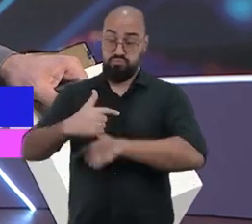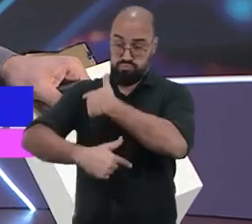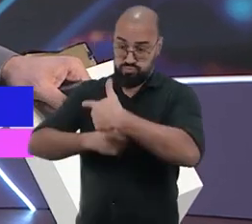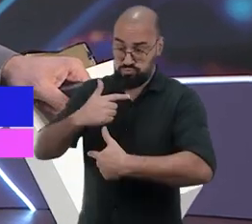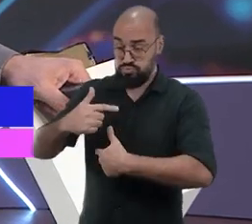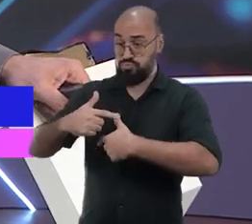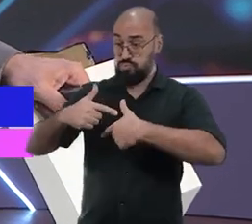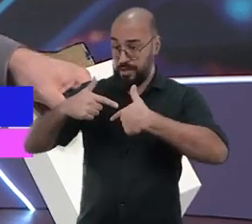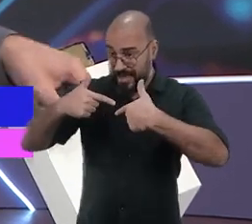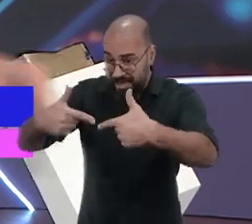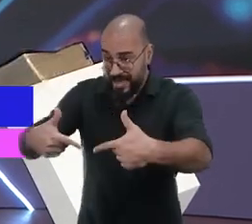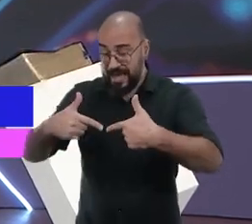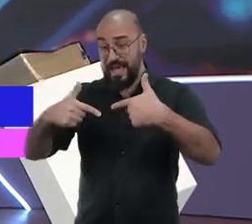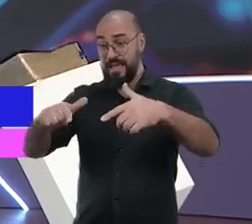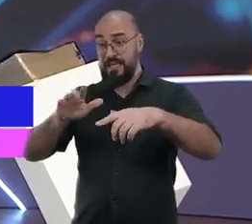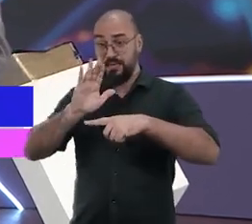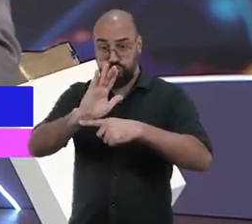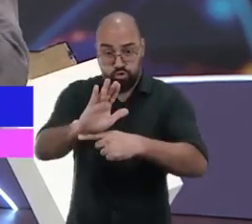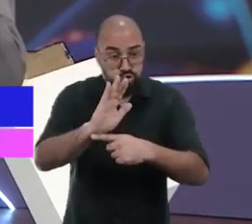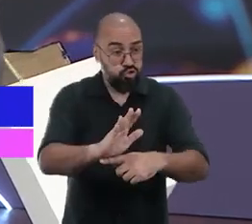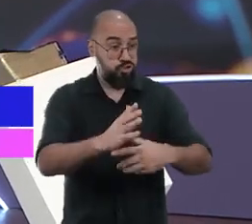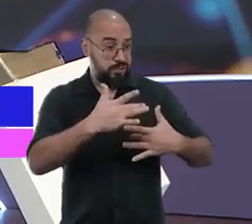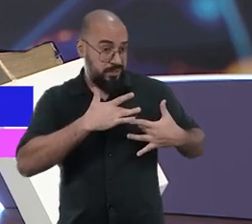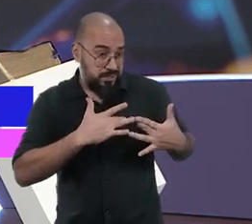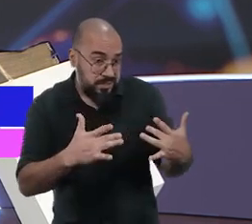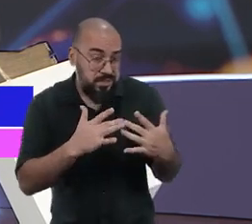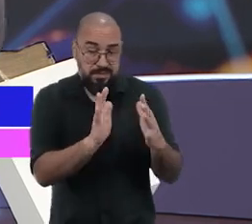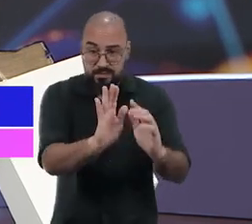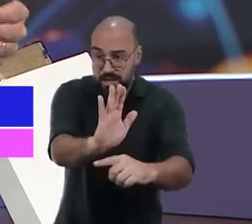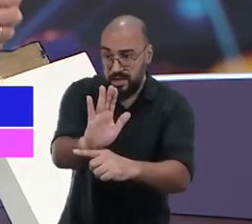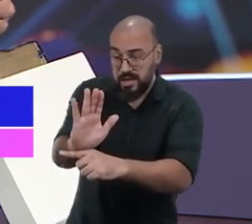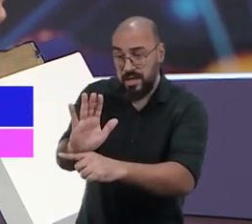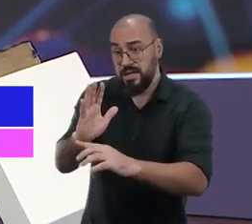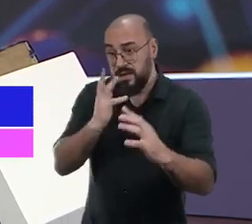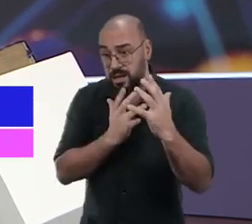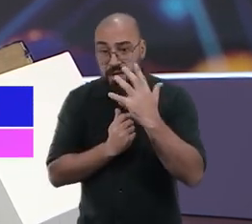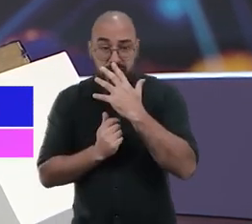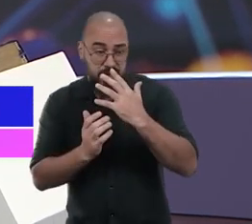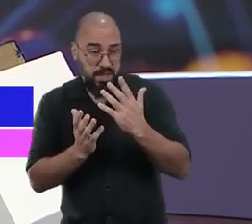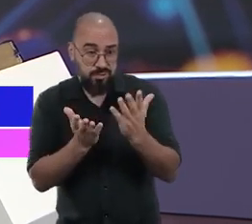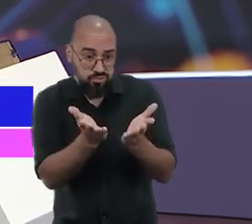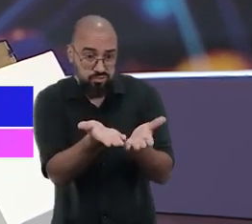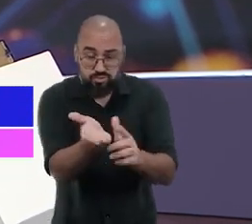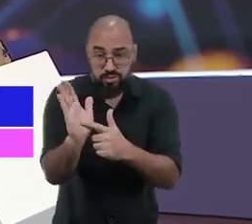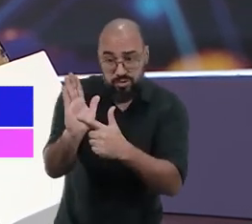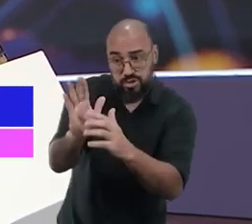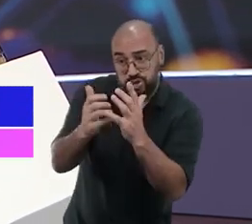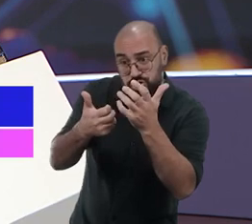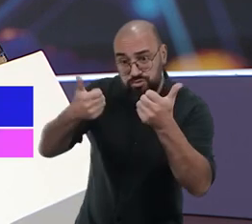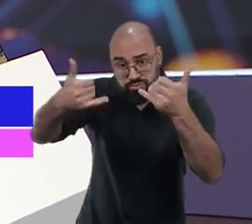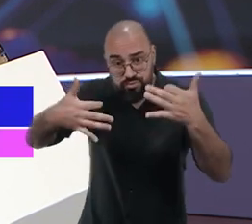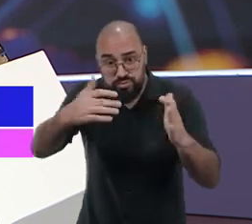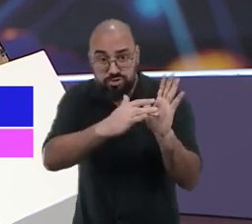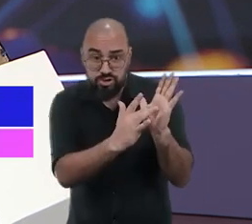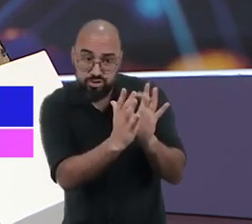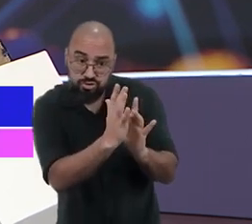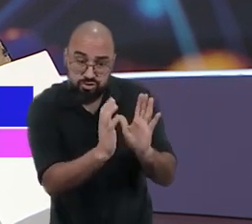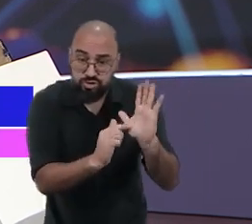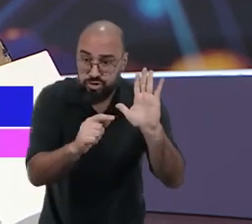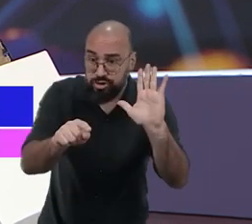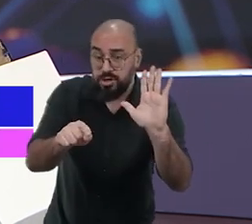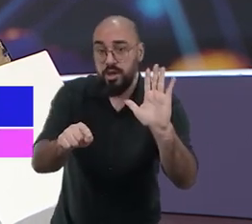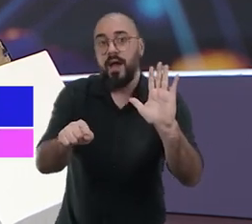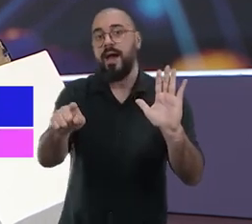vida muda. O que eu quero dizer com isso? Que uma pessoa que mente depois que encontra Cristo, passa a dizer a